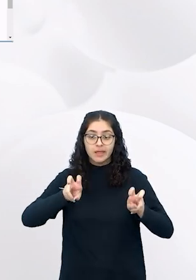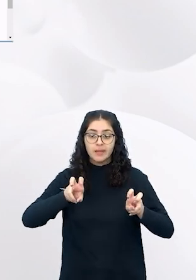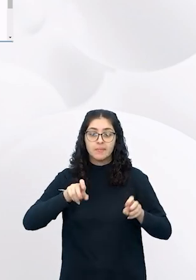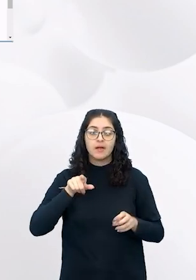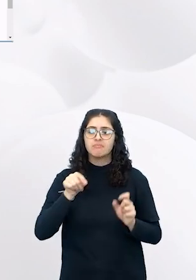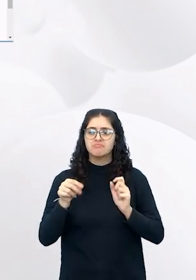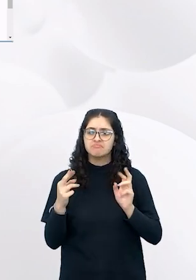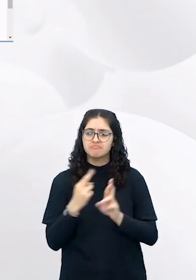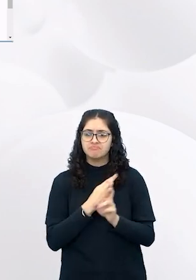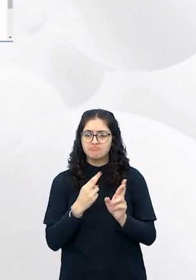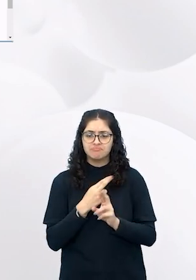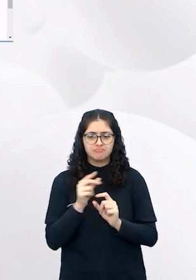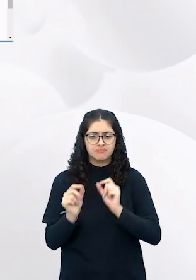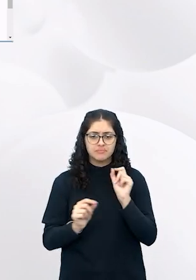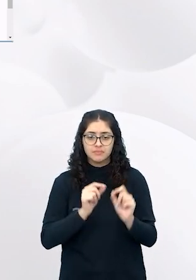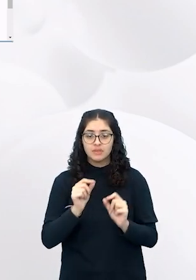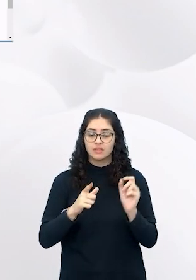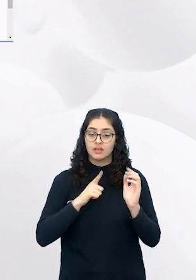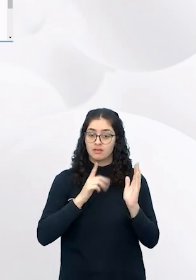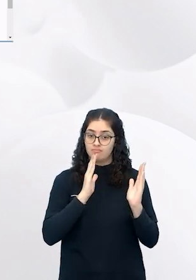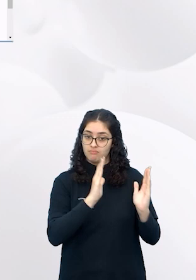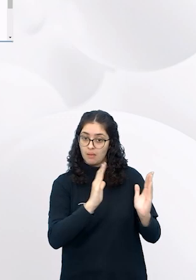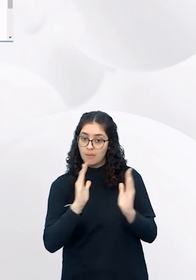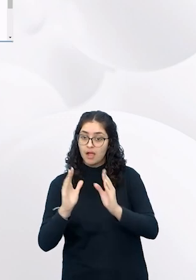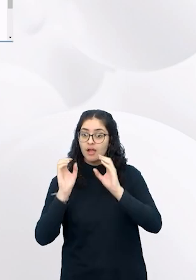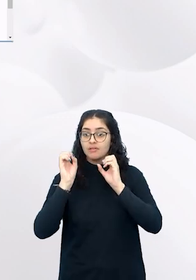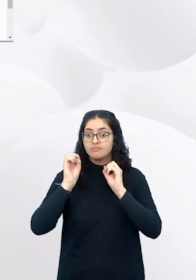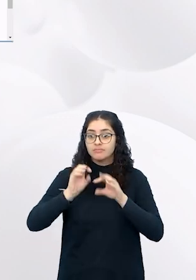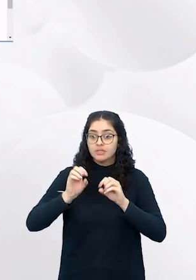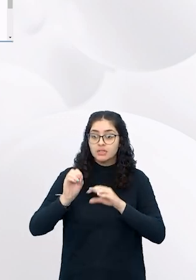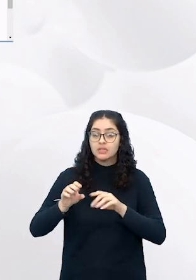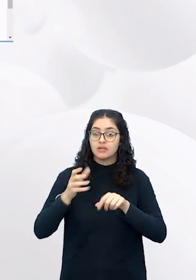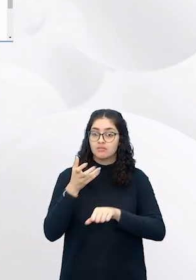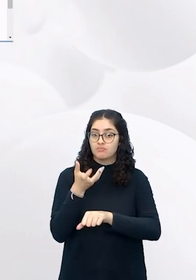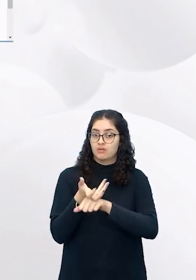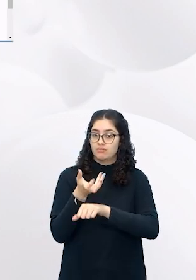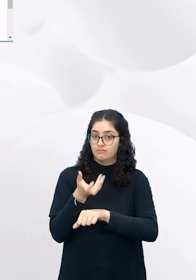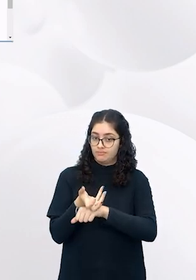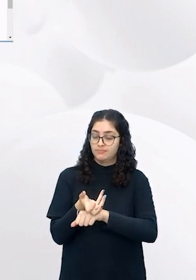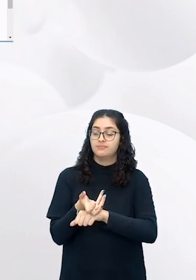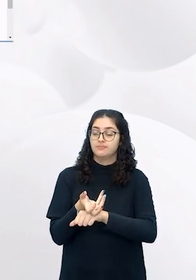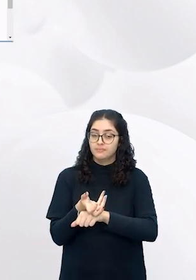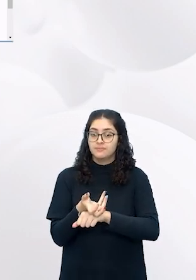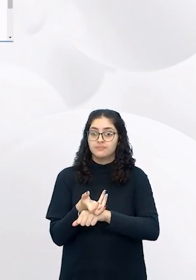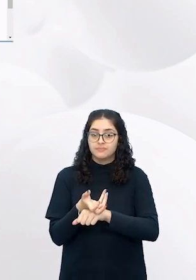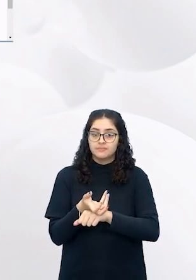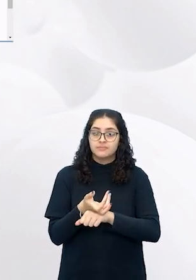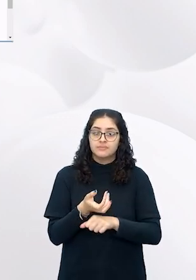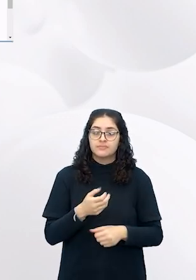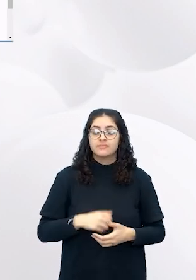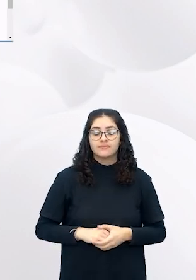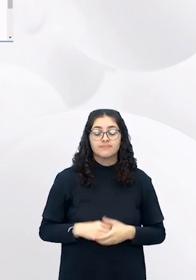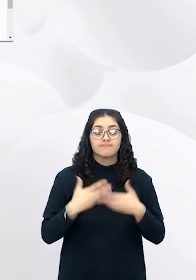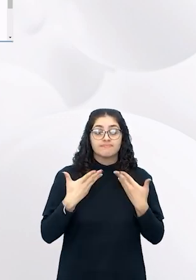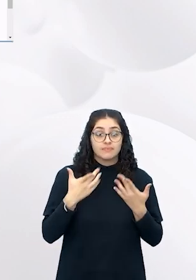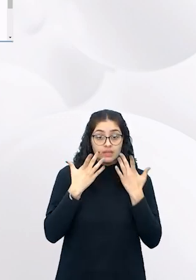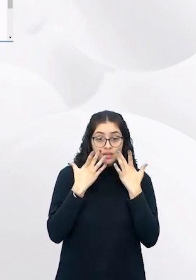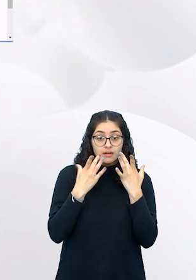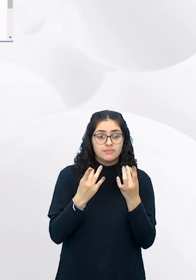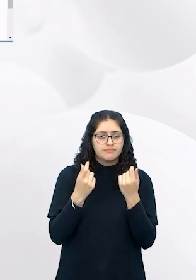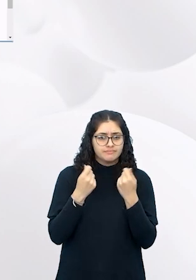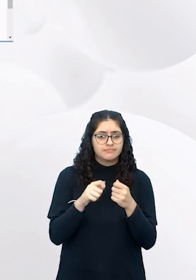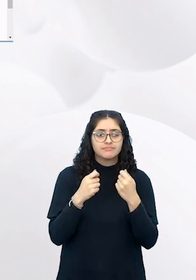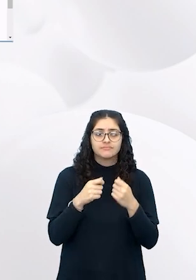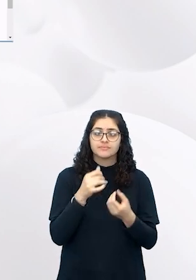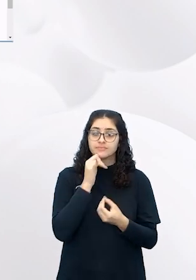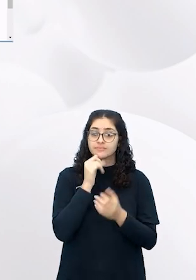estão relacionados à etapa de ensino, ao componente curricular. Então, observem aí o que